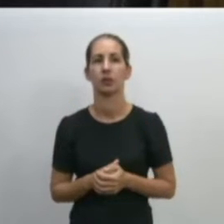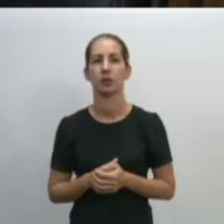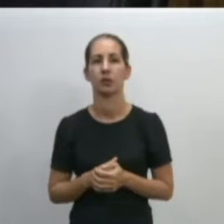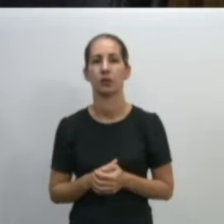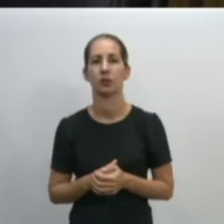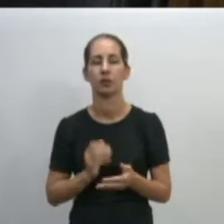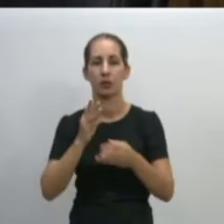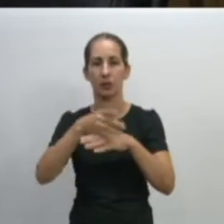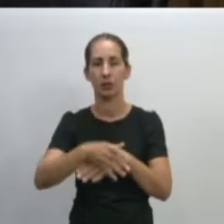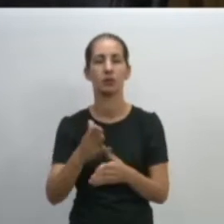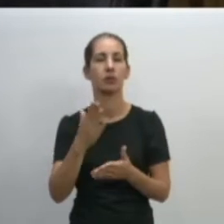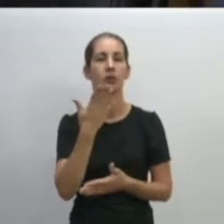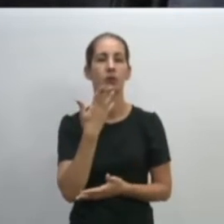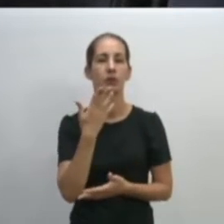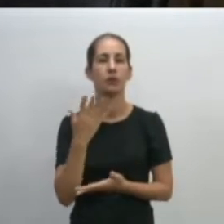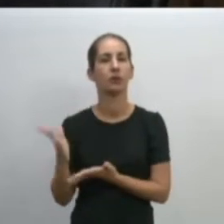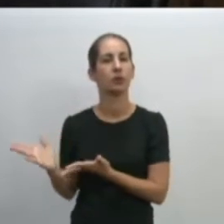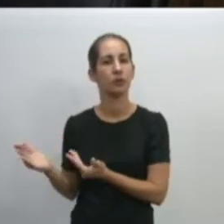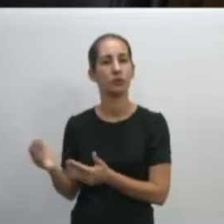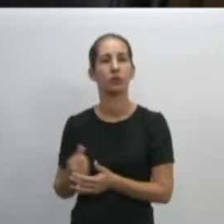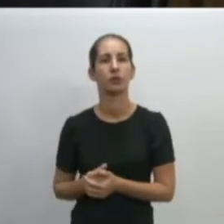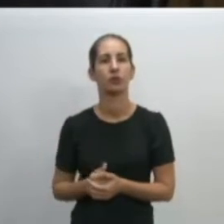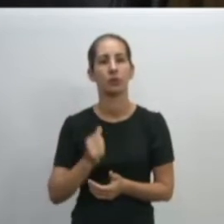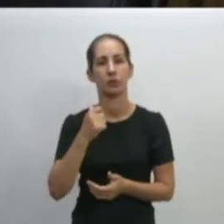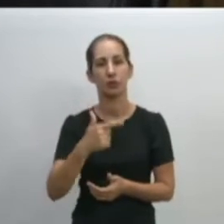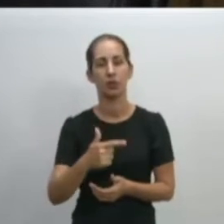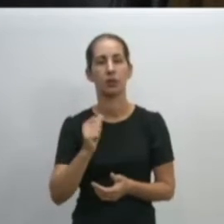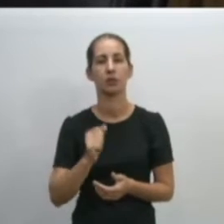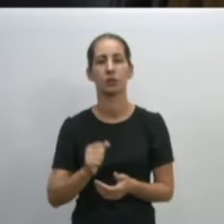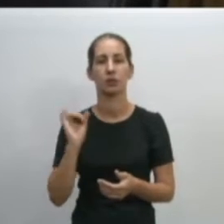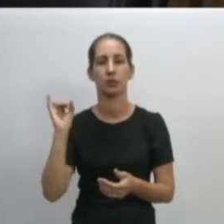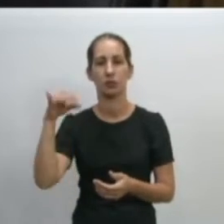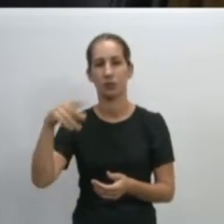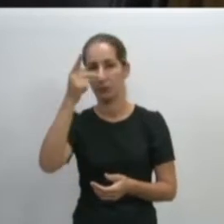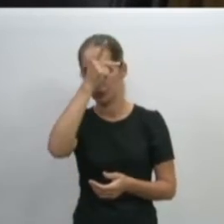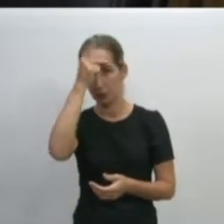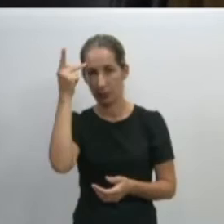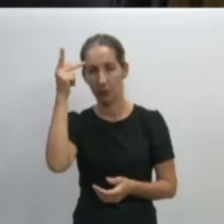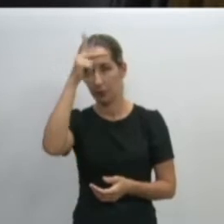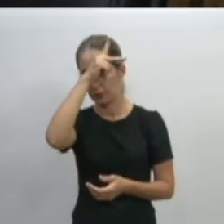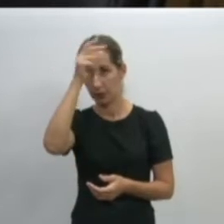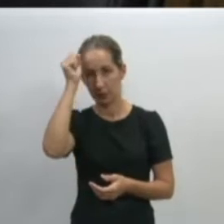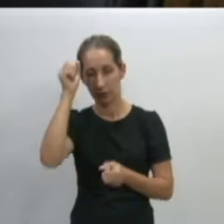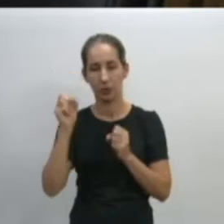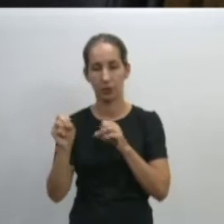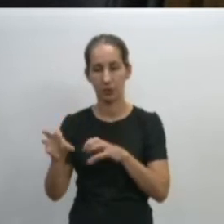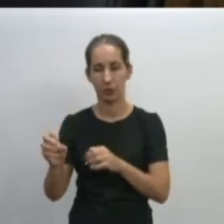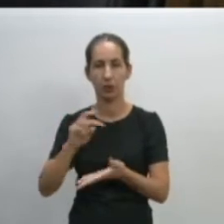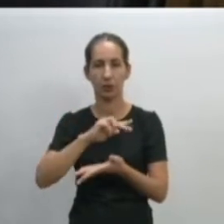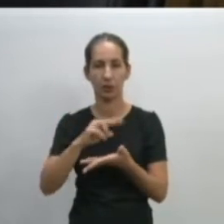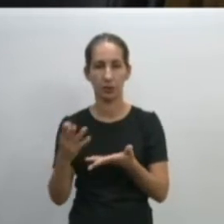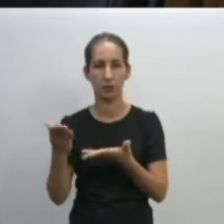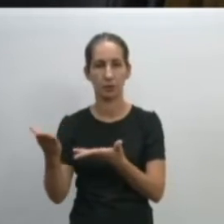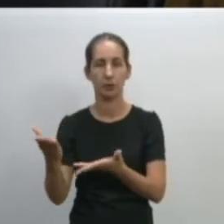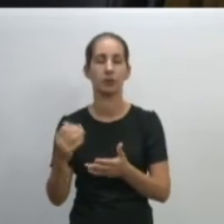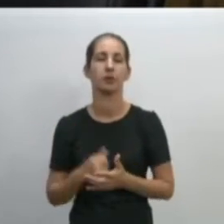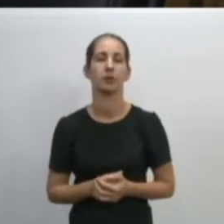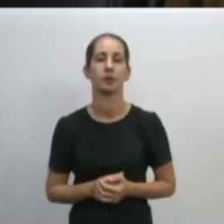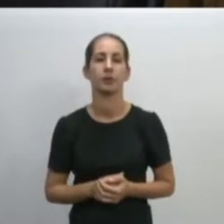o ingresso de jovens não adotados nas instituições públicas municipais de ensino e da outras